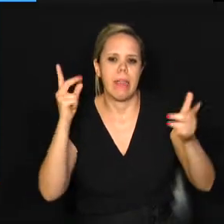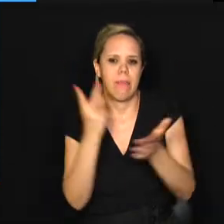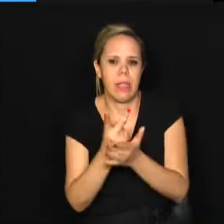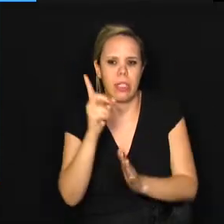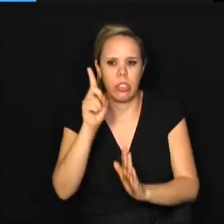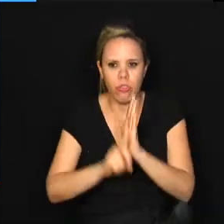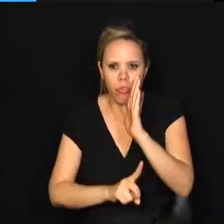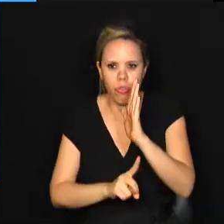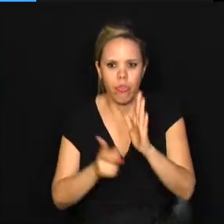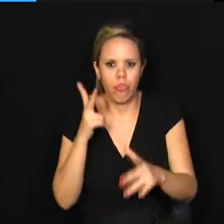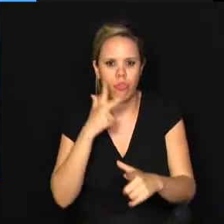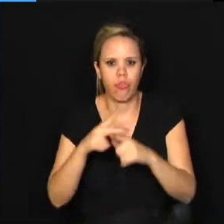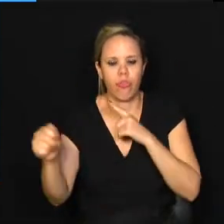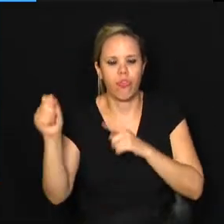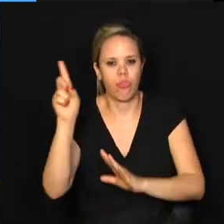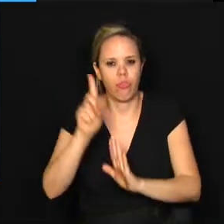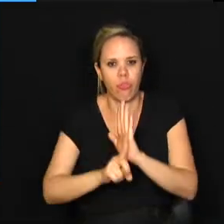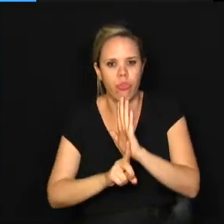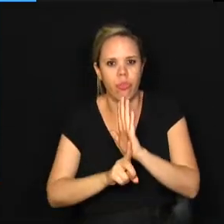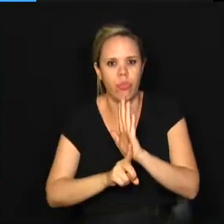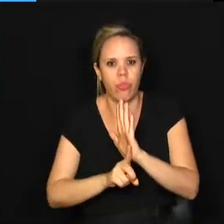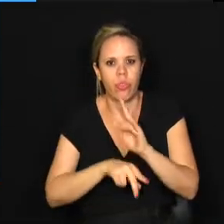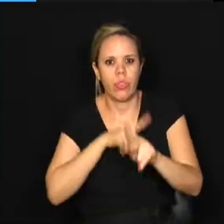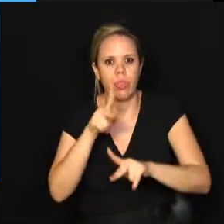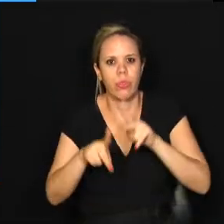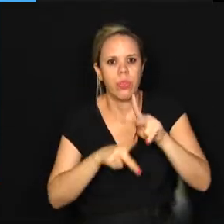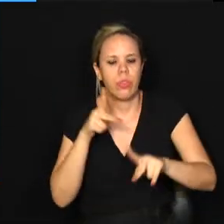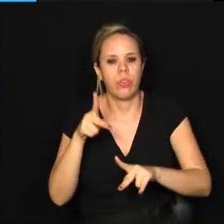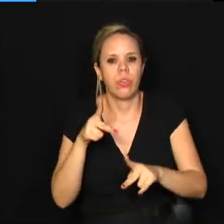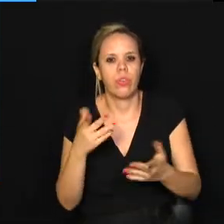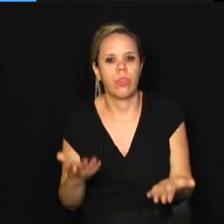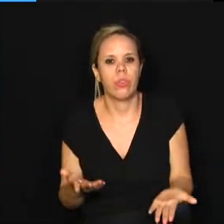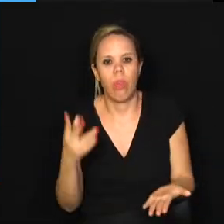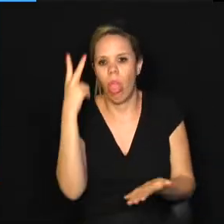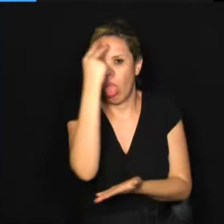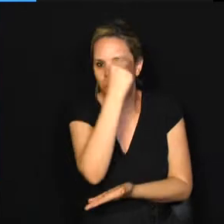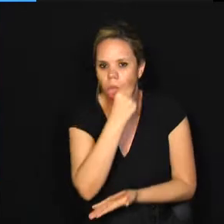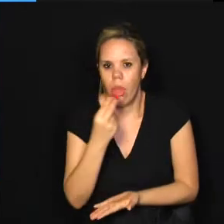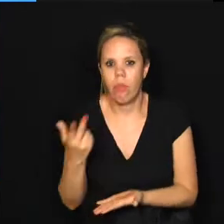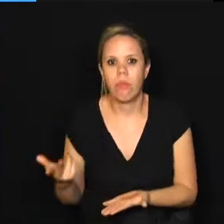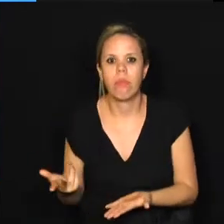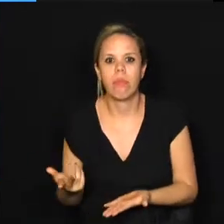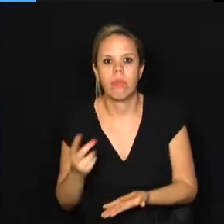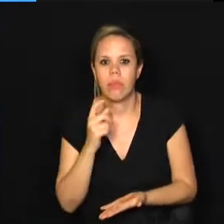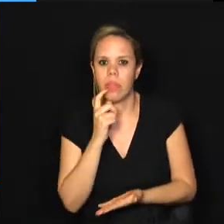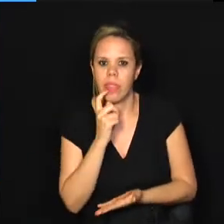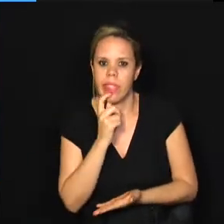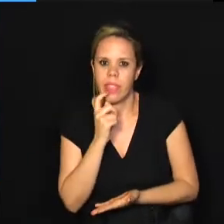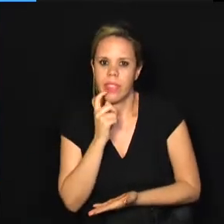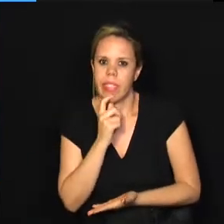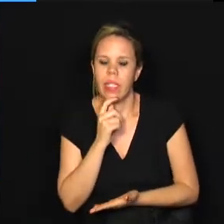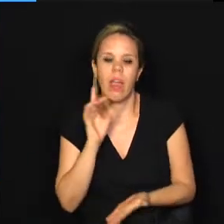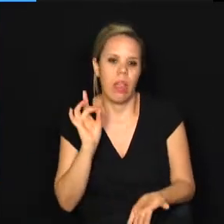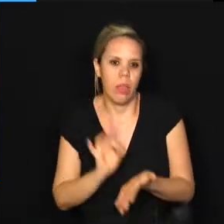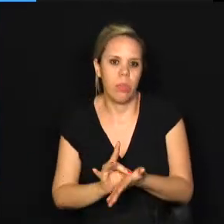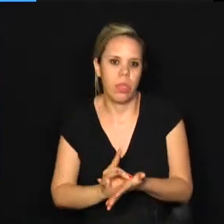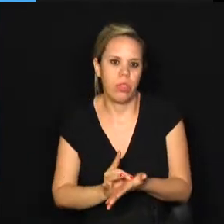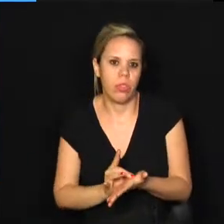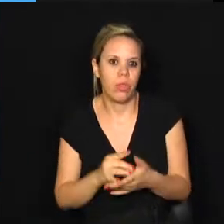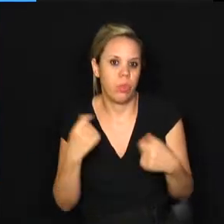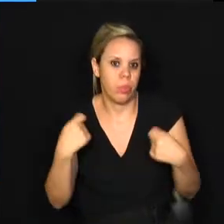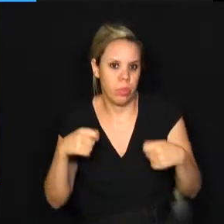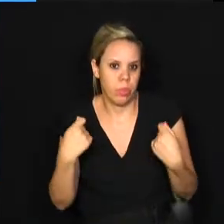direitos e conquistar os seus direitos, a população acaba caindo numa ilusão de que realmente é